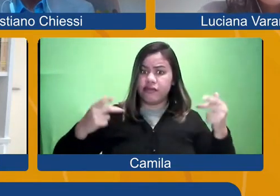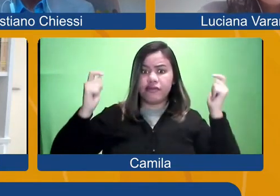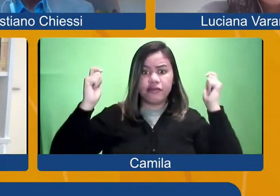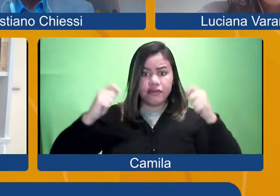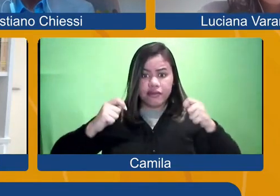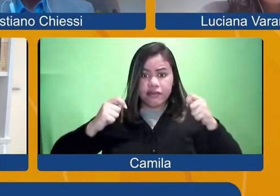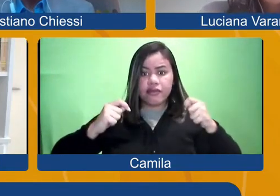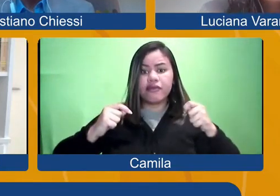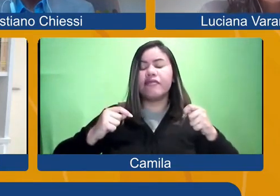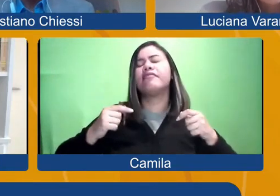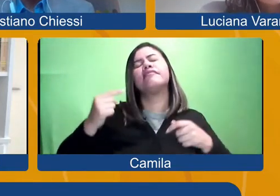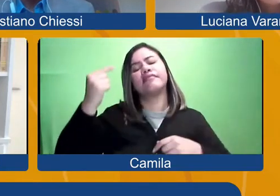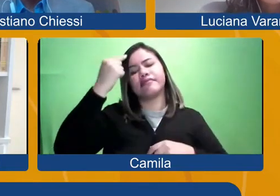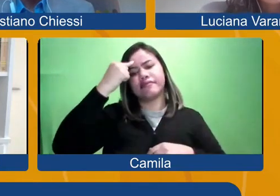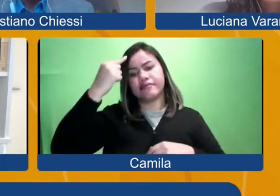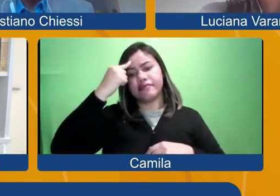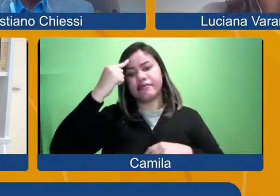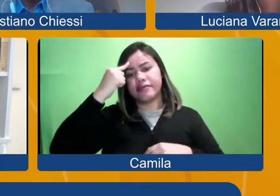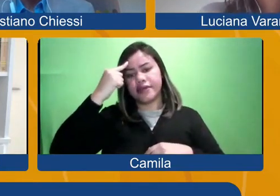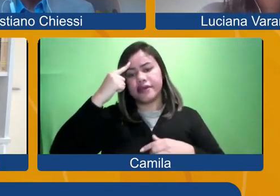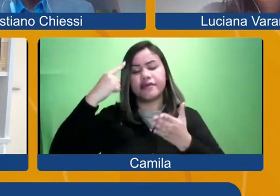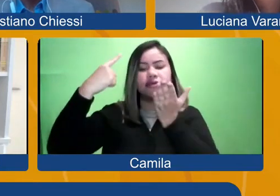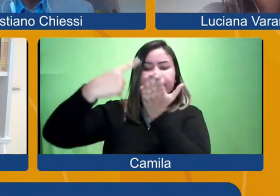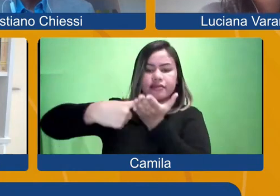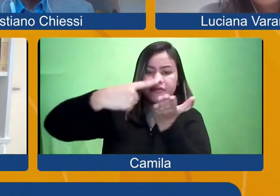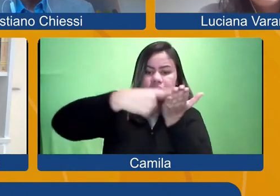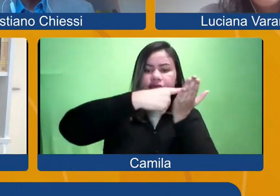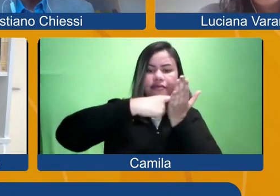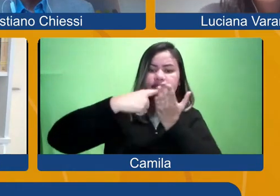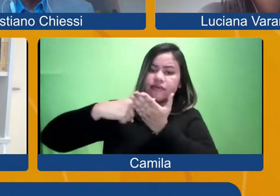conseguir entrar em acordo para